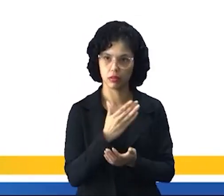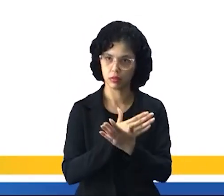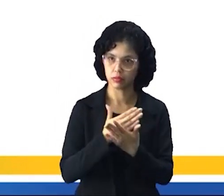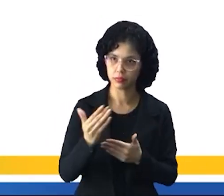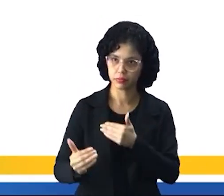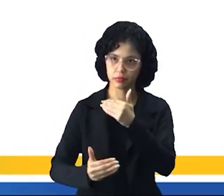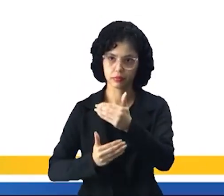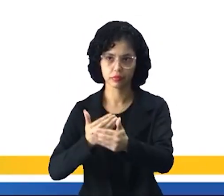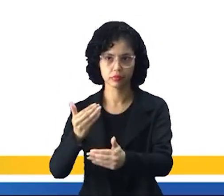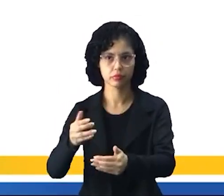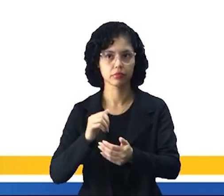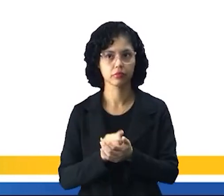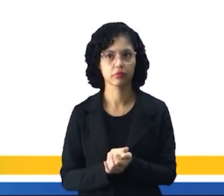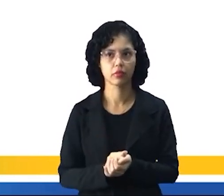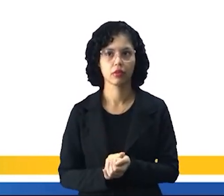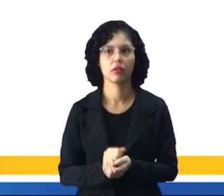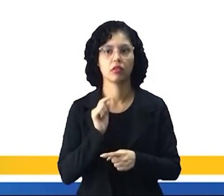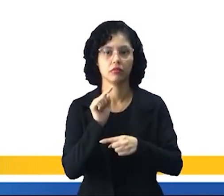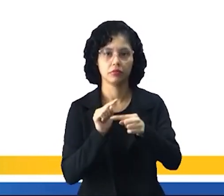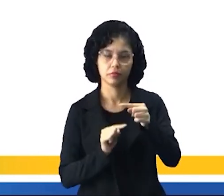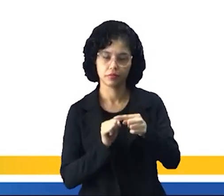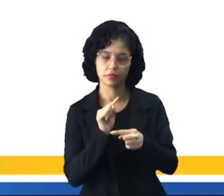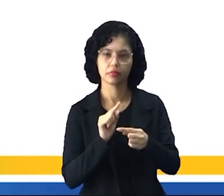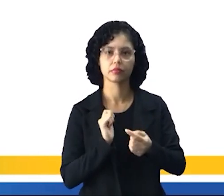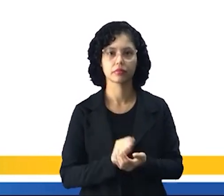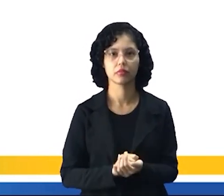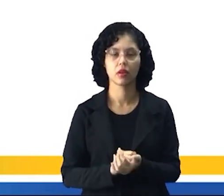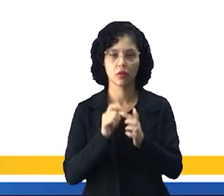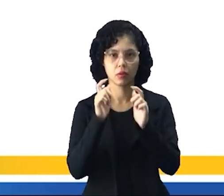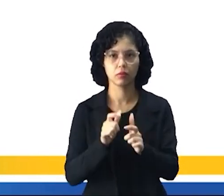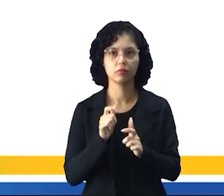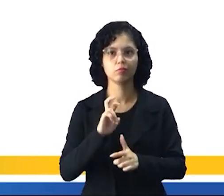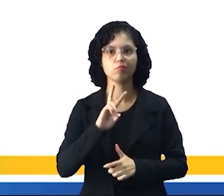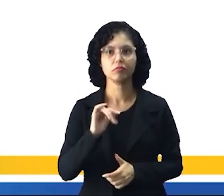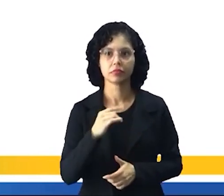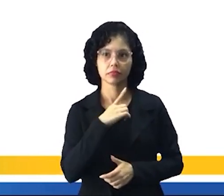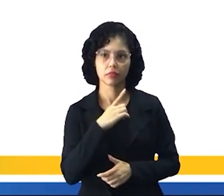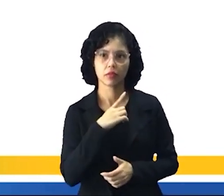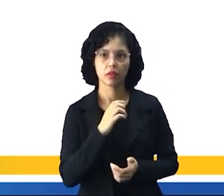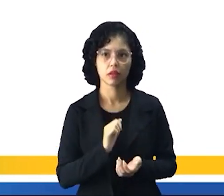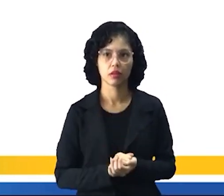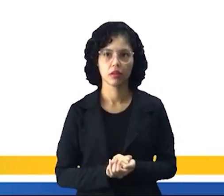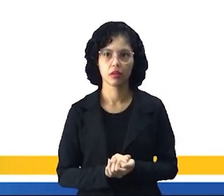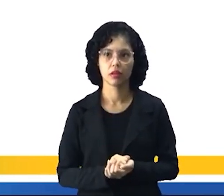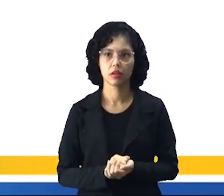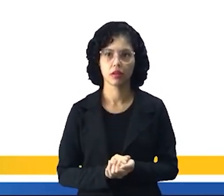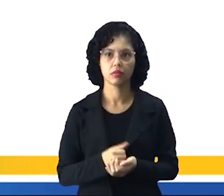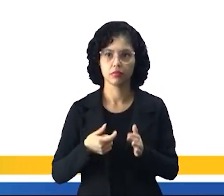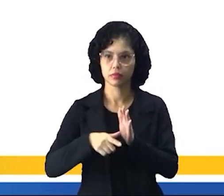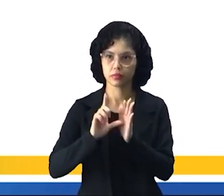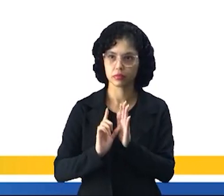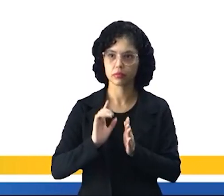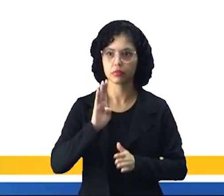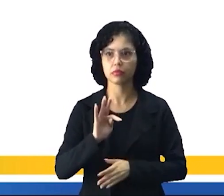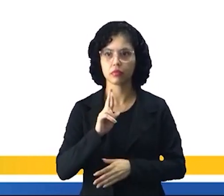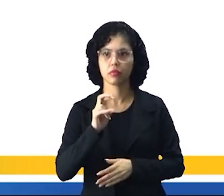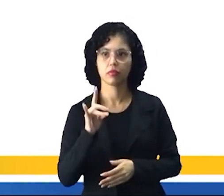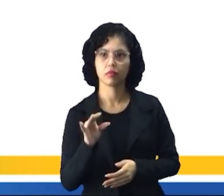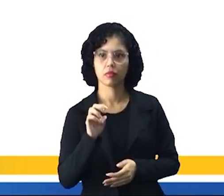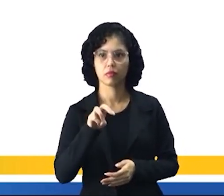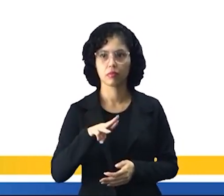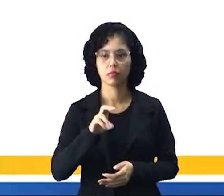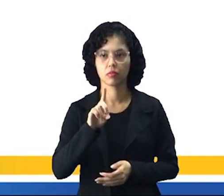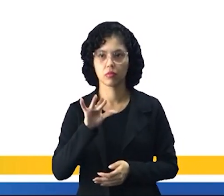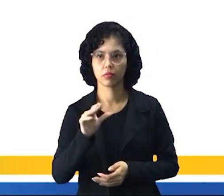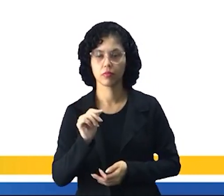inicia-se um processo de segmentação, que é de divisão celular, onde a gente vai ter a amora, que é uma etapa antes da blástula, e